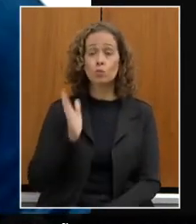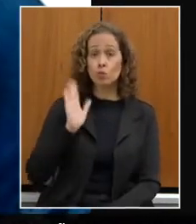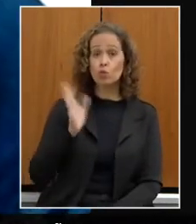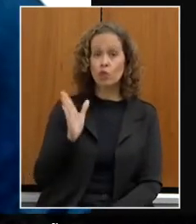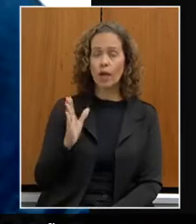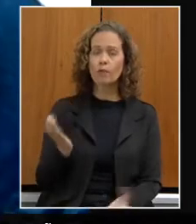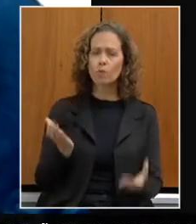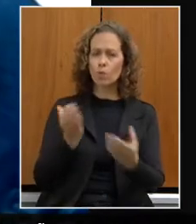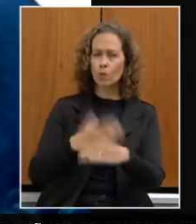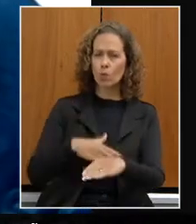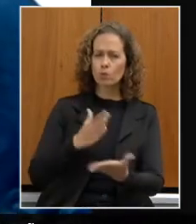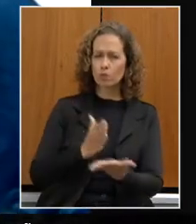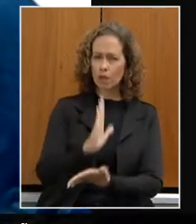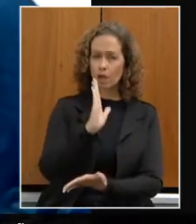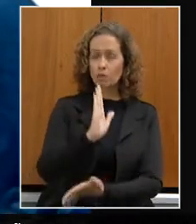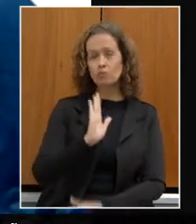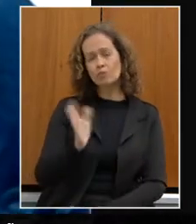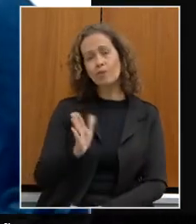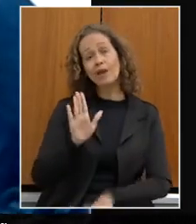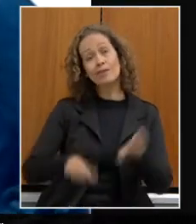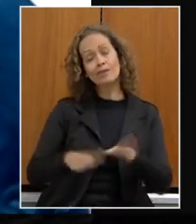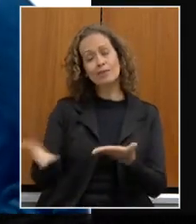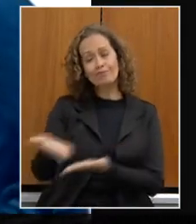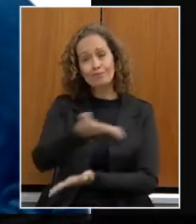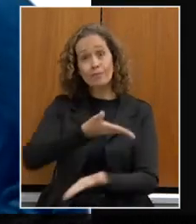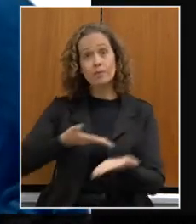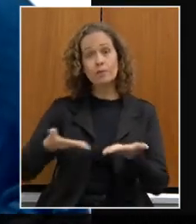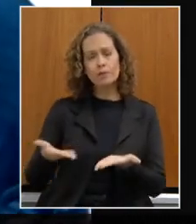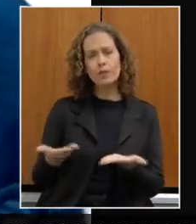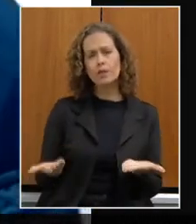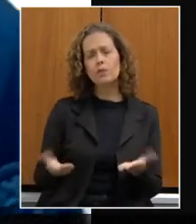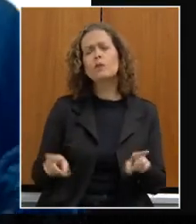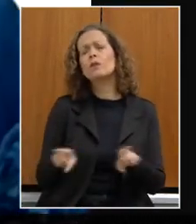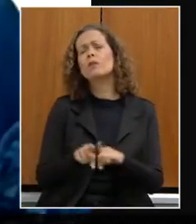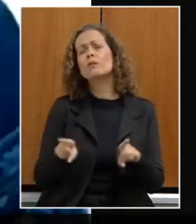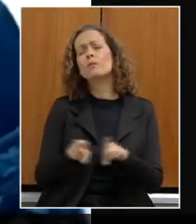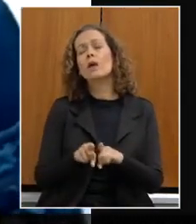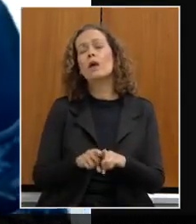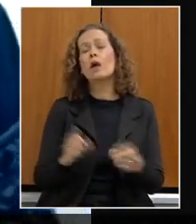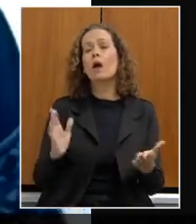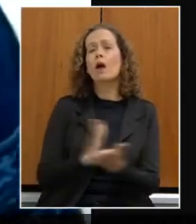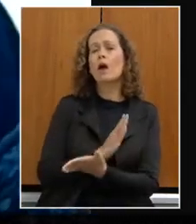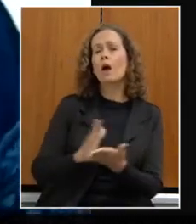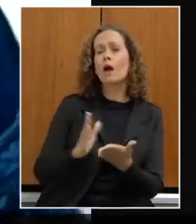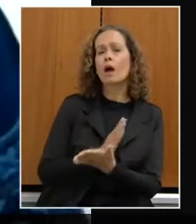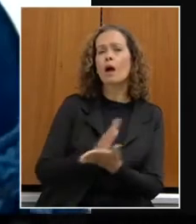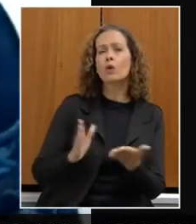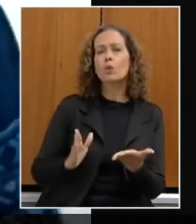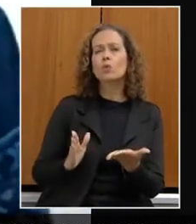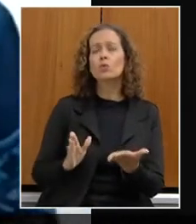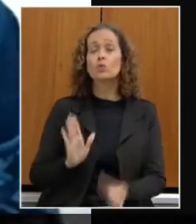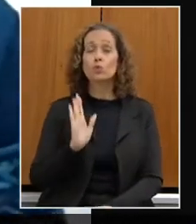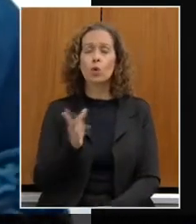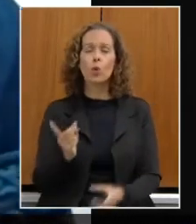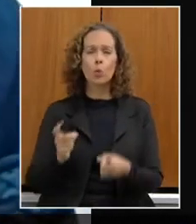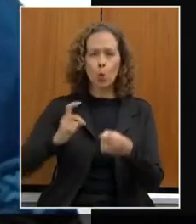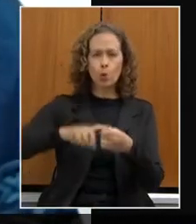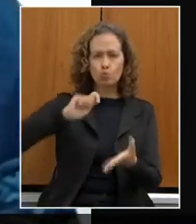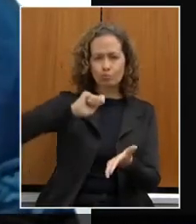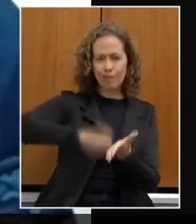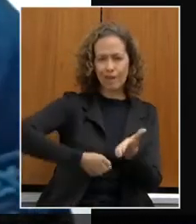serão transferidos às vezes também aqueles que são contratados estão